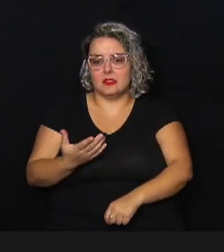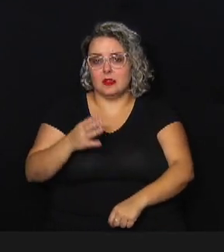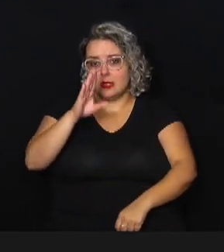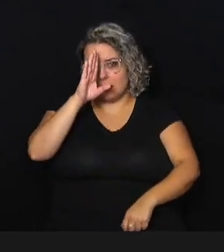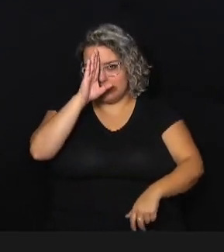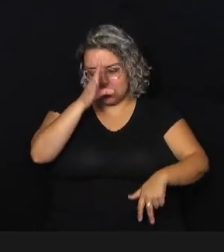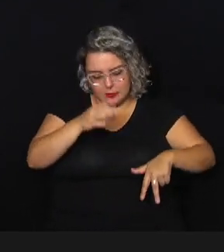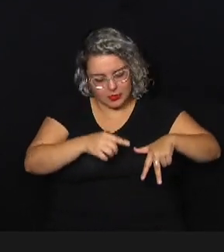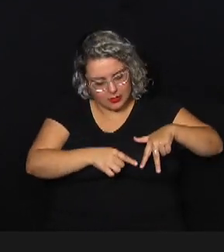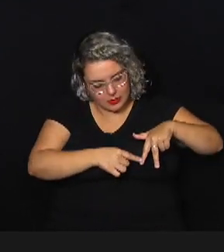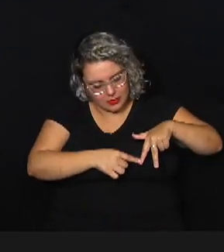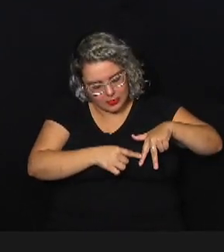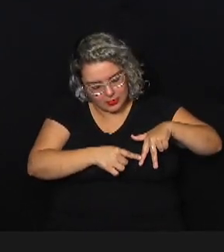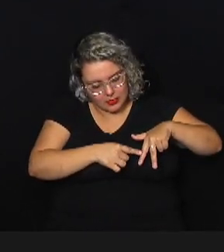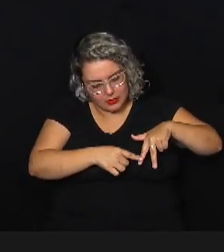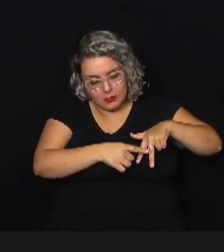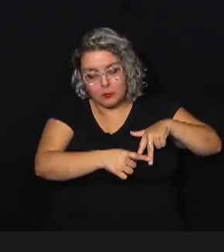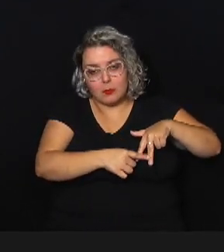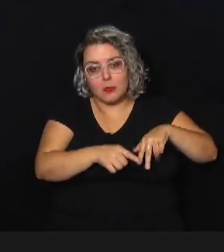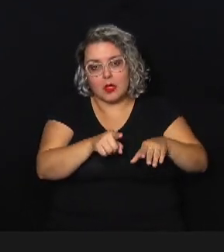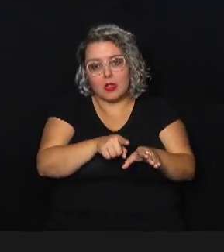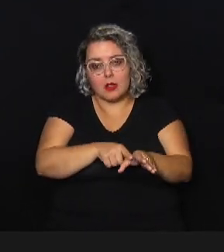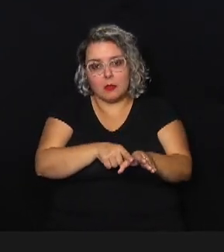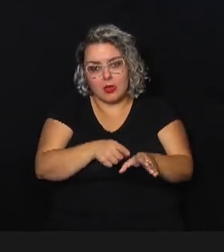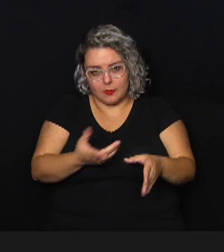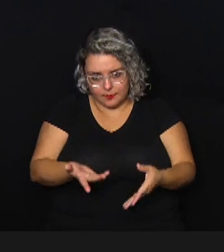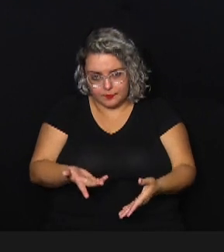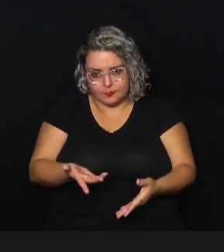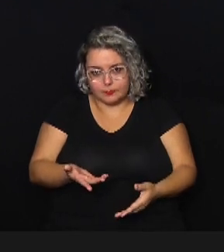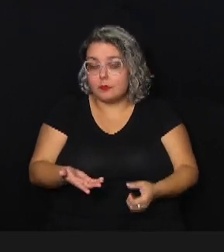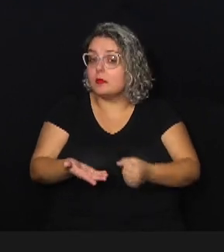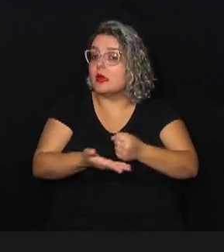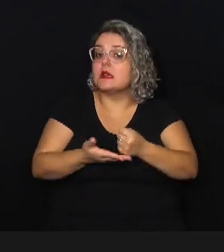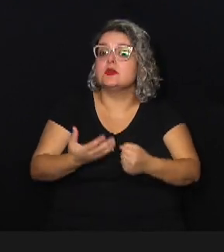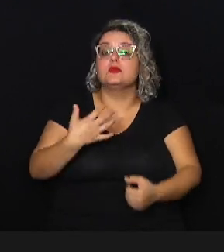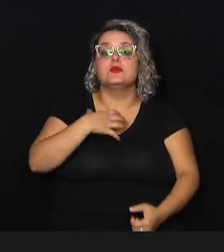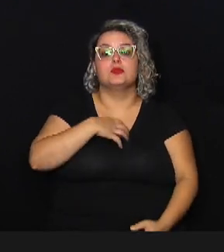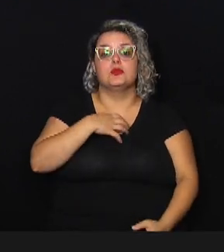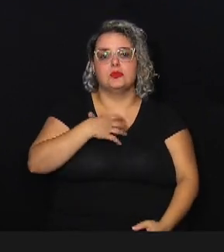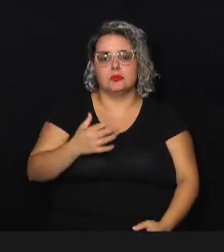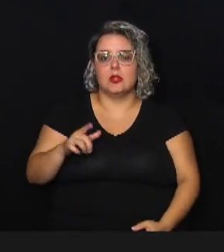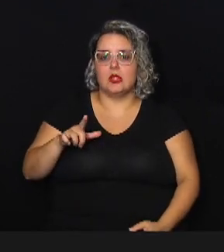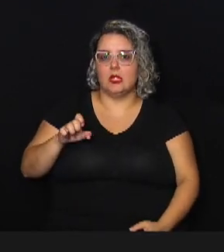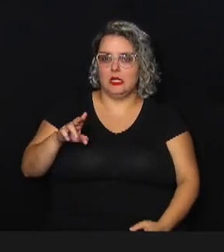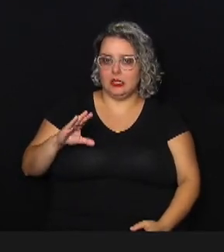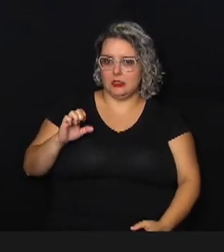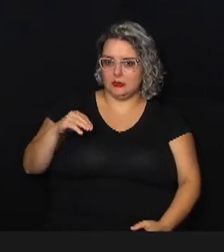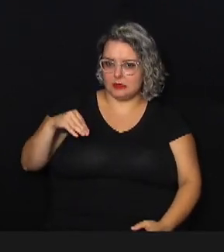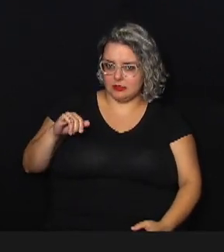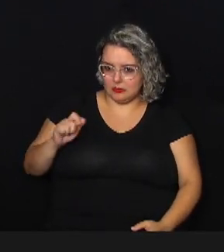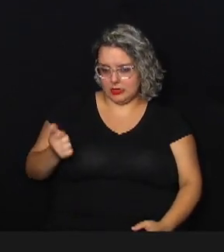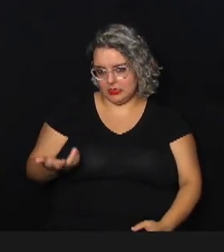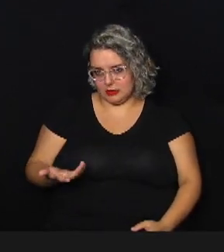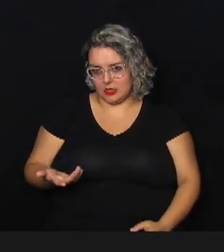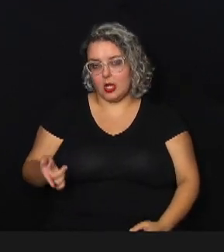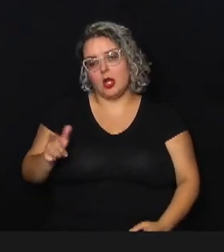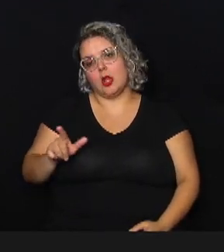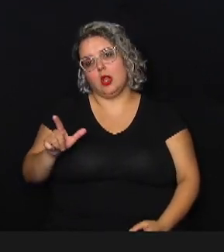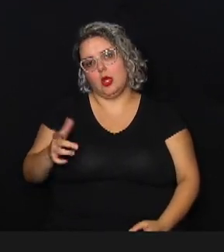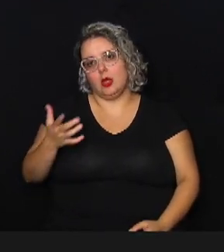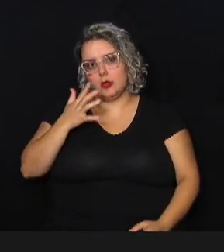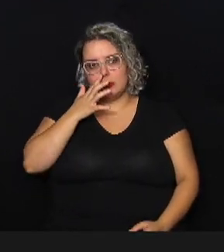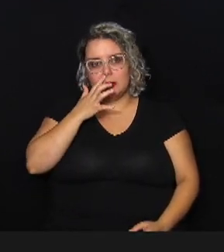inferiores, principalmente as pernas. Tá? Esses são basicamente os primeiros sintomas da leucemia. É óbvio que o paciente não